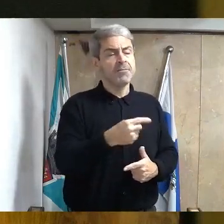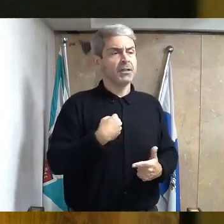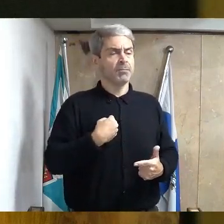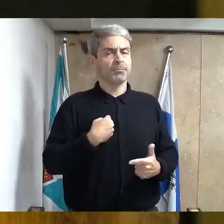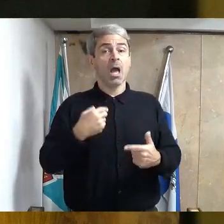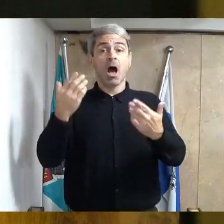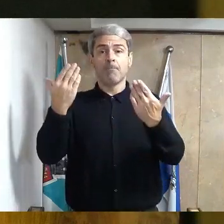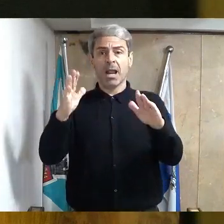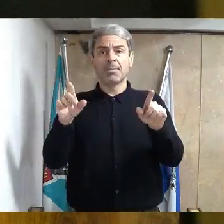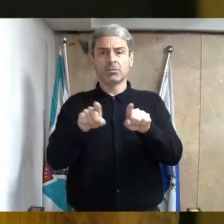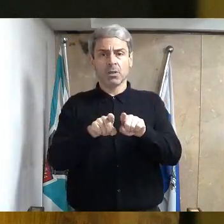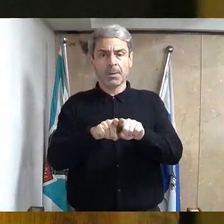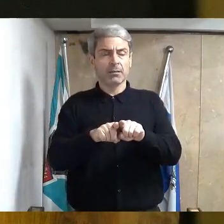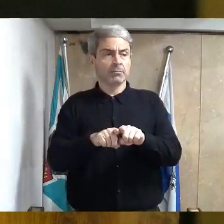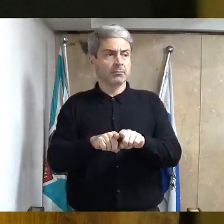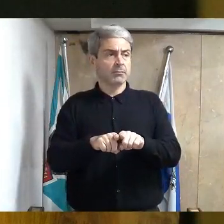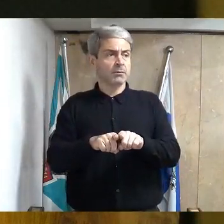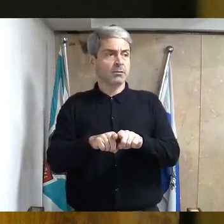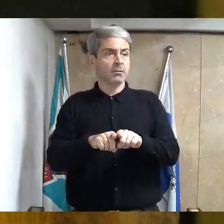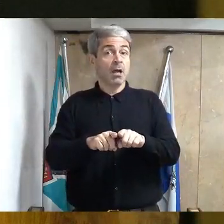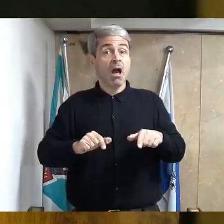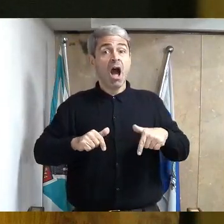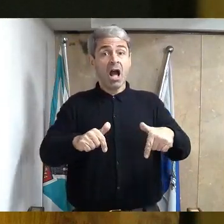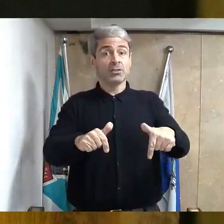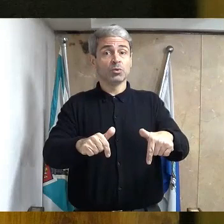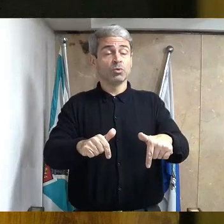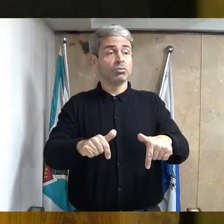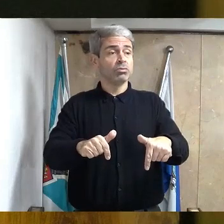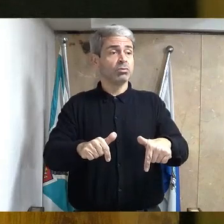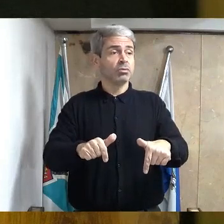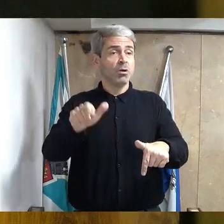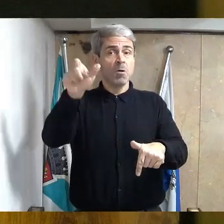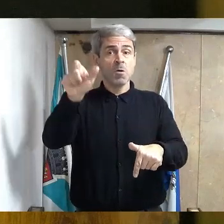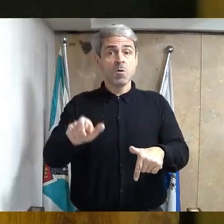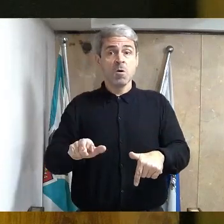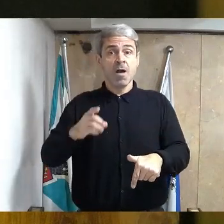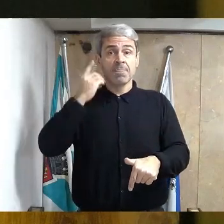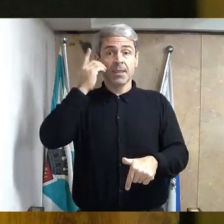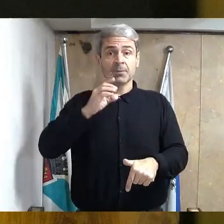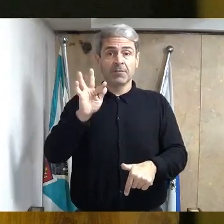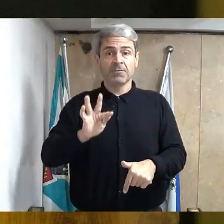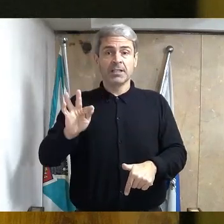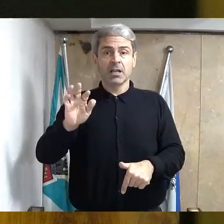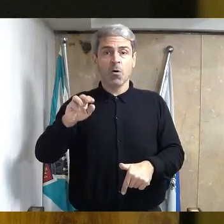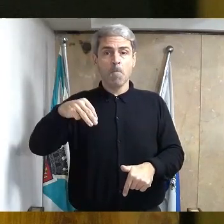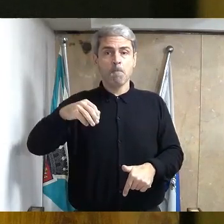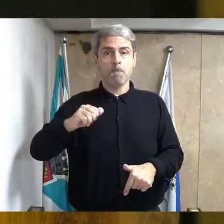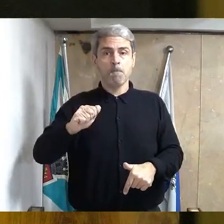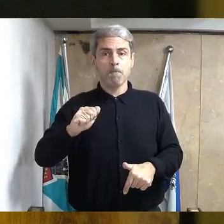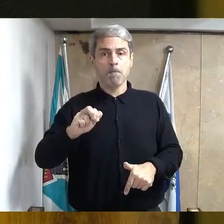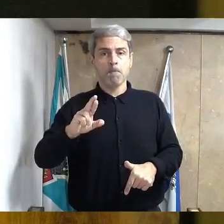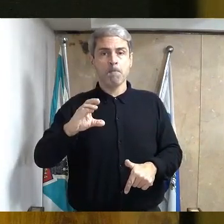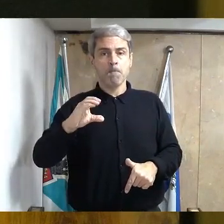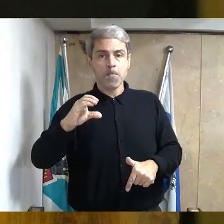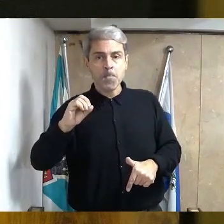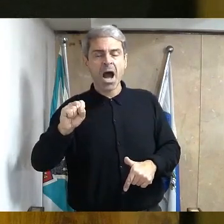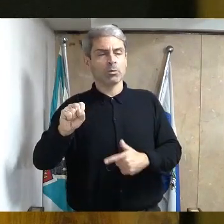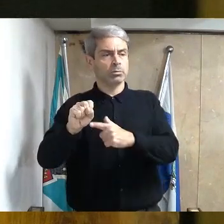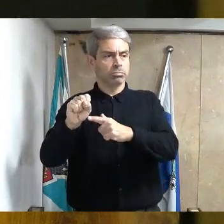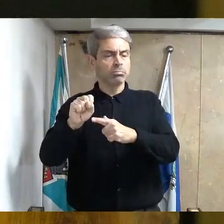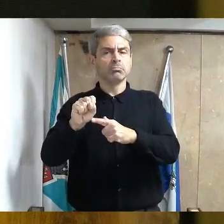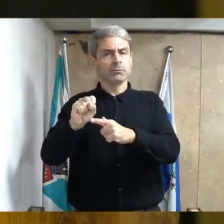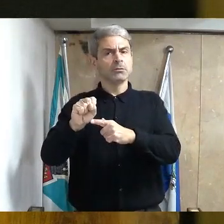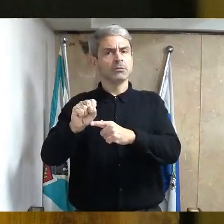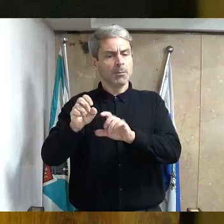Parabenizo a atitude do deputado federal Marcos Tavares, porque se coloca